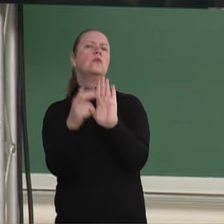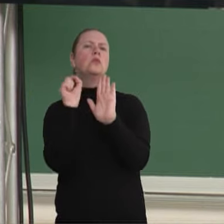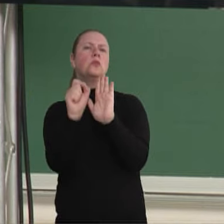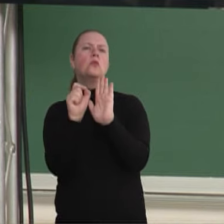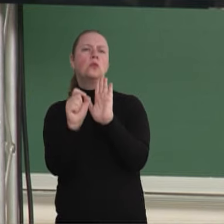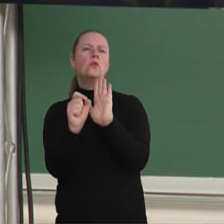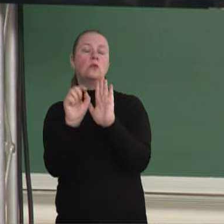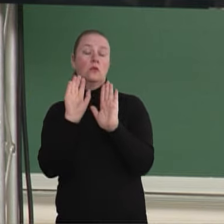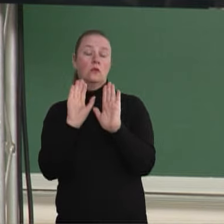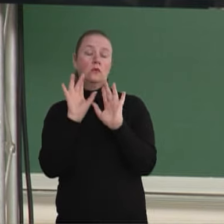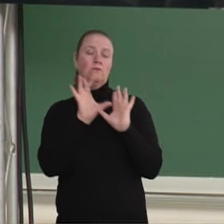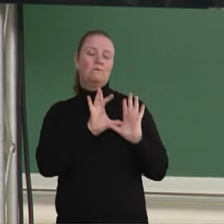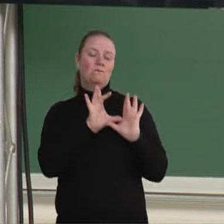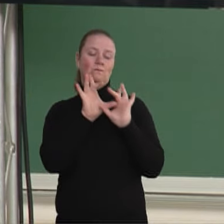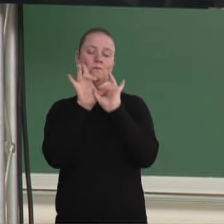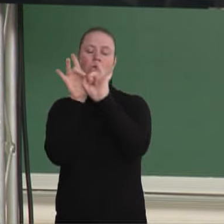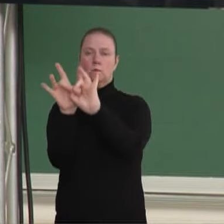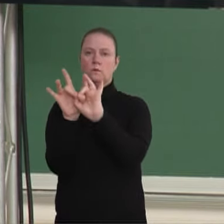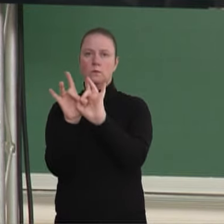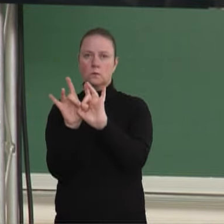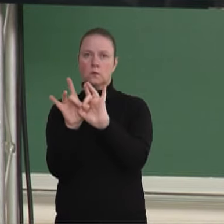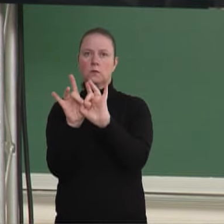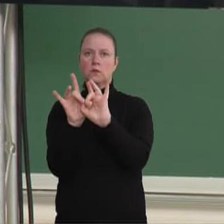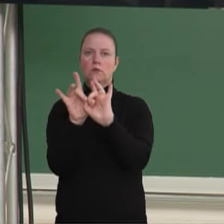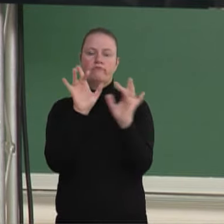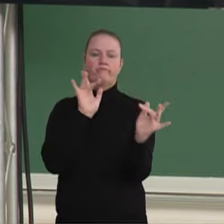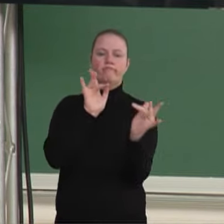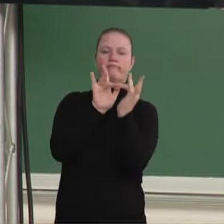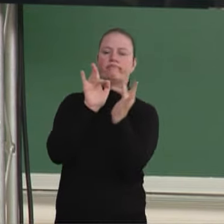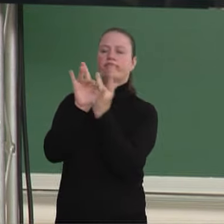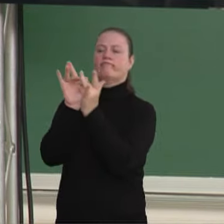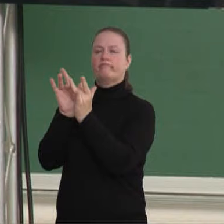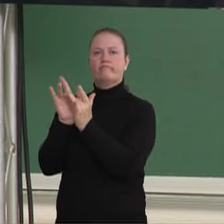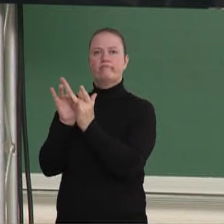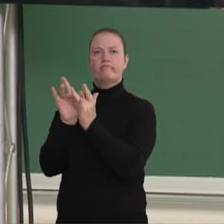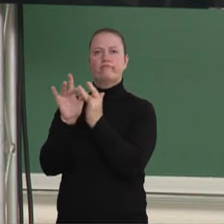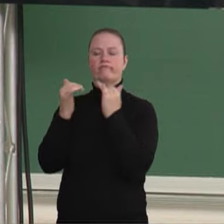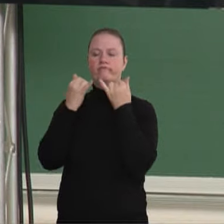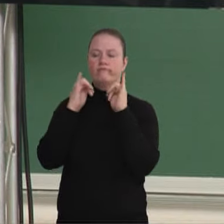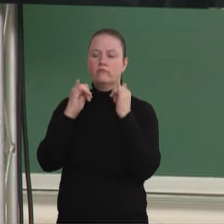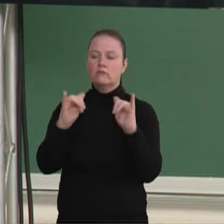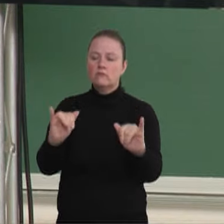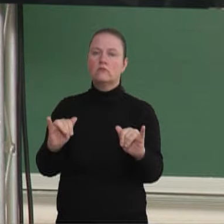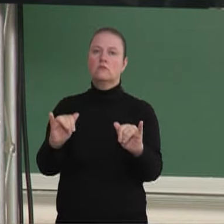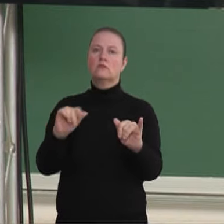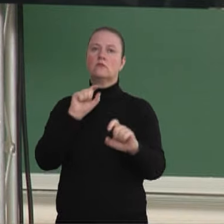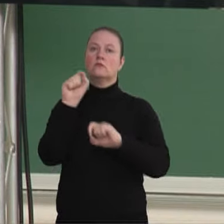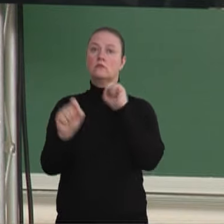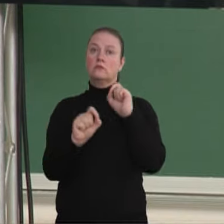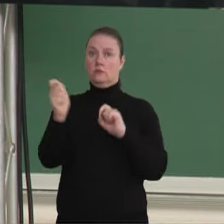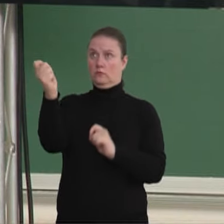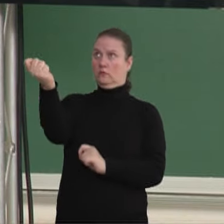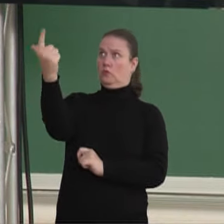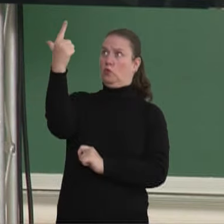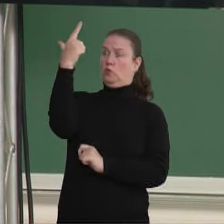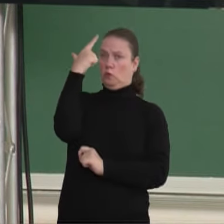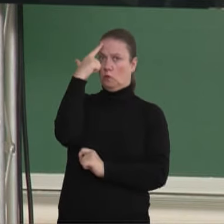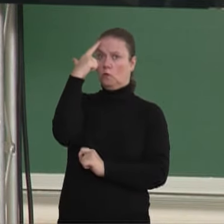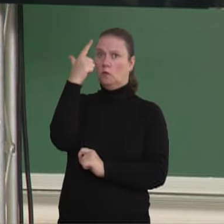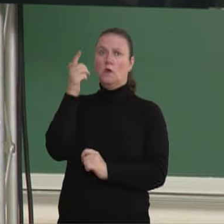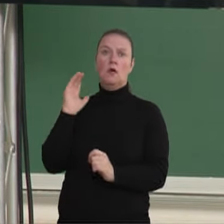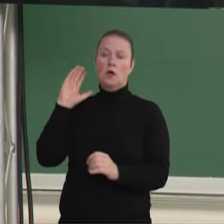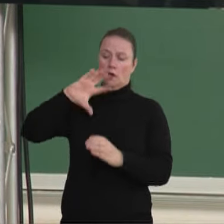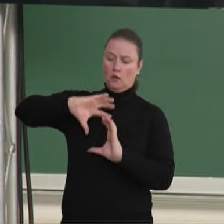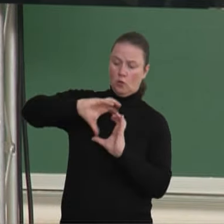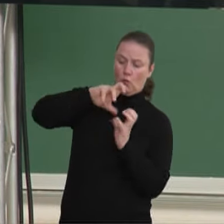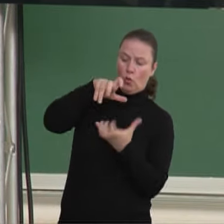que você vai ter da abordagem da transmissão de calor, então o efeito da energia térmica do Sol, que chega até o nosso